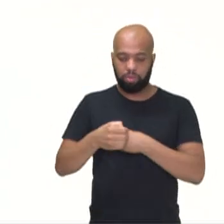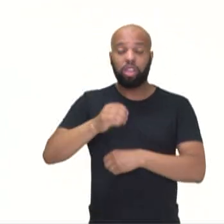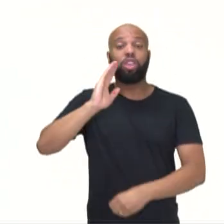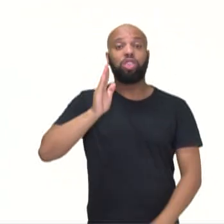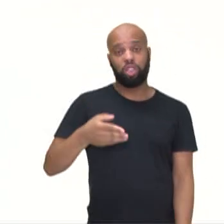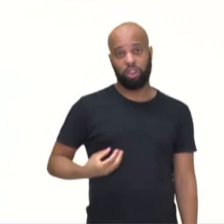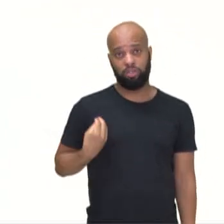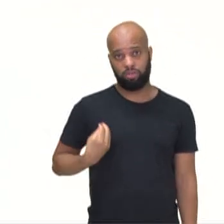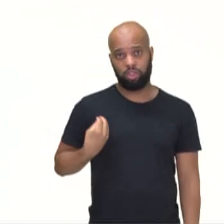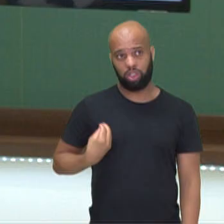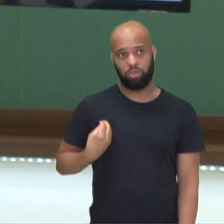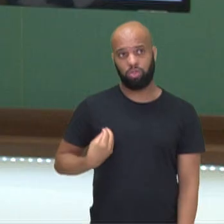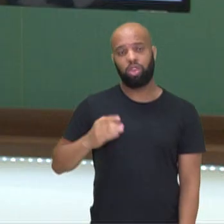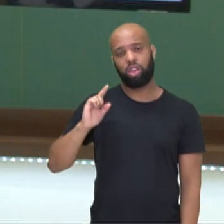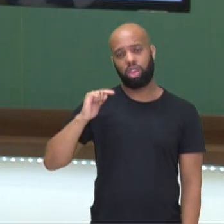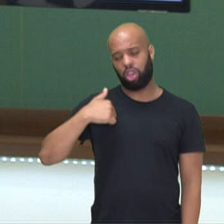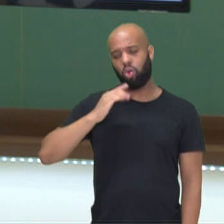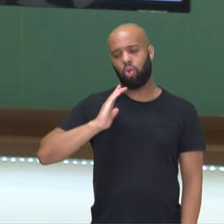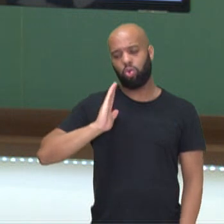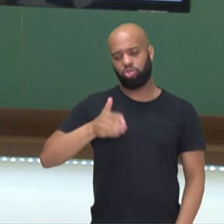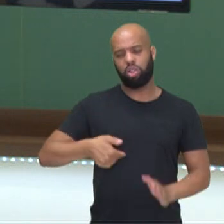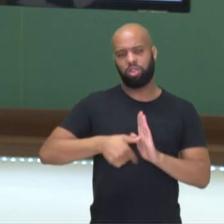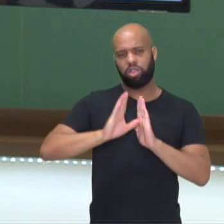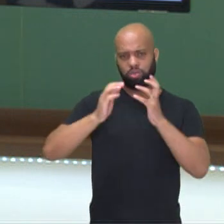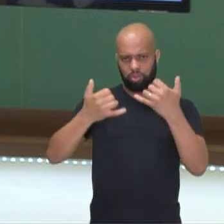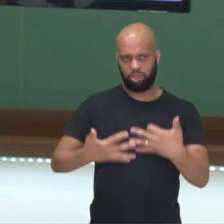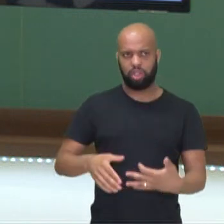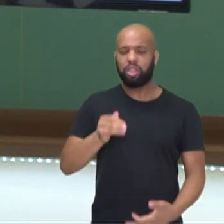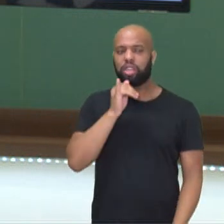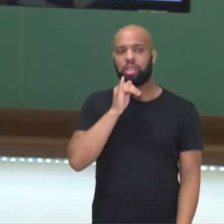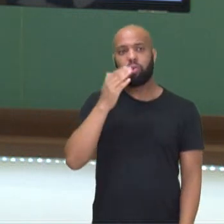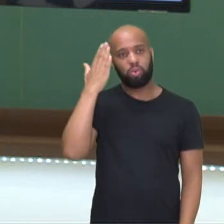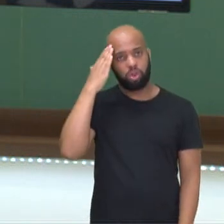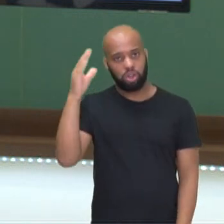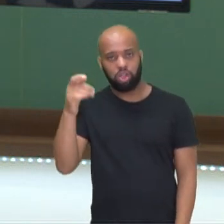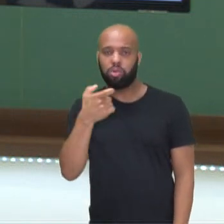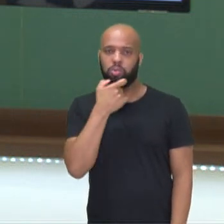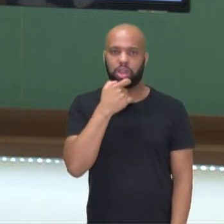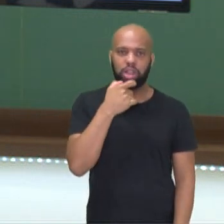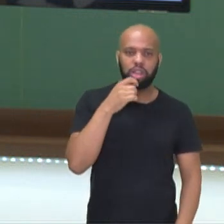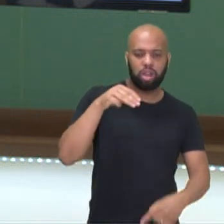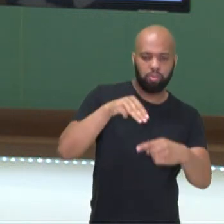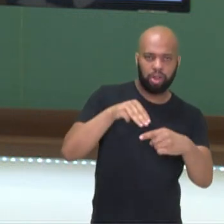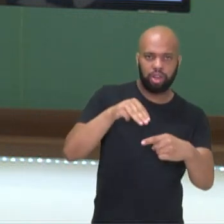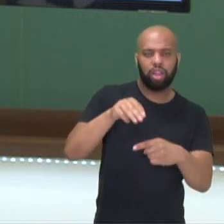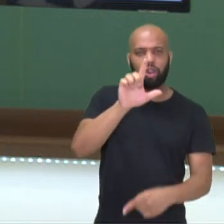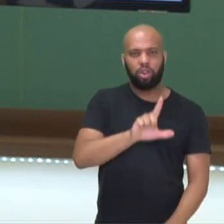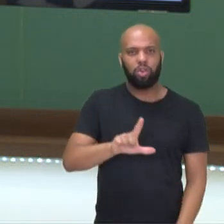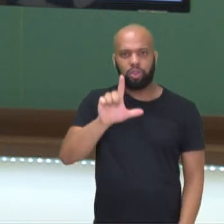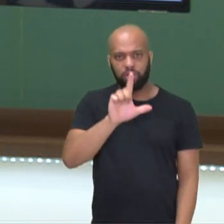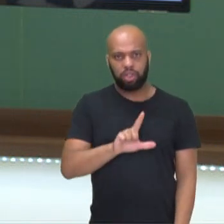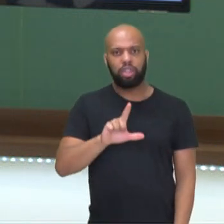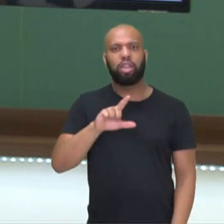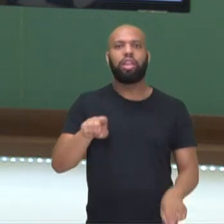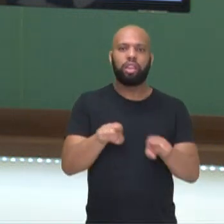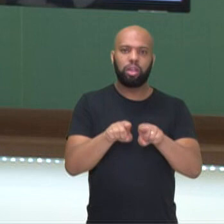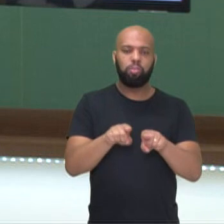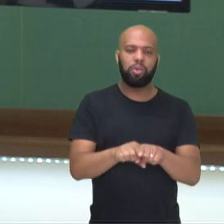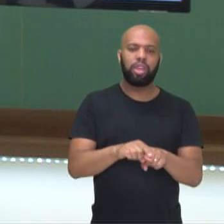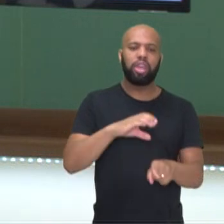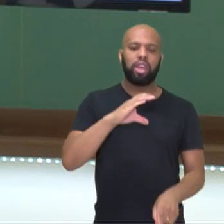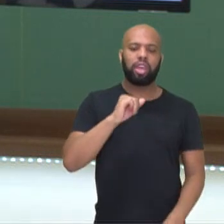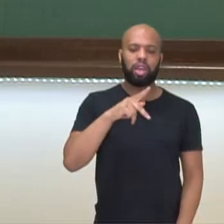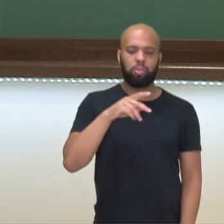existentes e que o professor já falou, como Curitiba, Apucarana, Londrina, Maringá, Campo Mourão, Umuarama, Toledo e